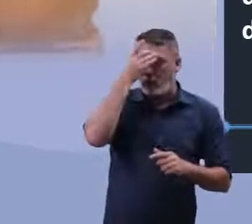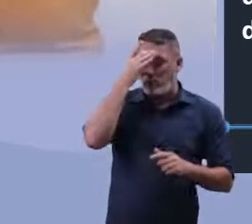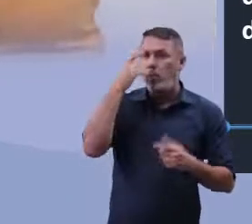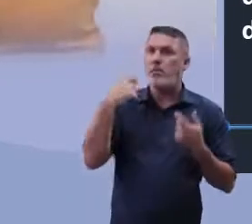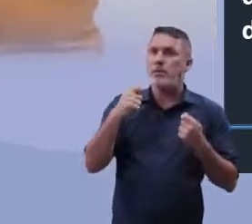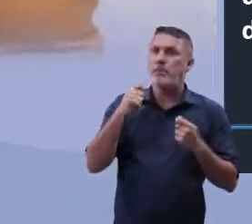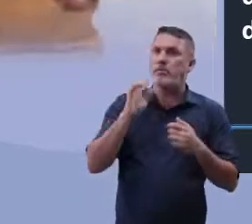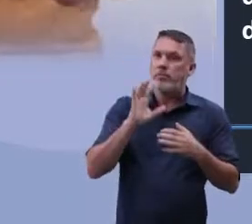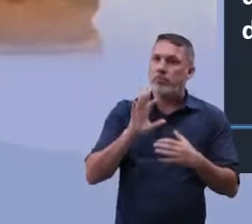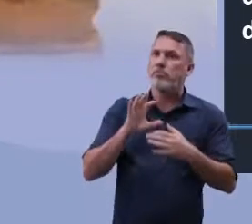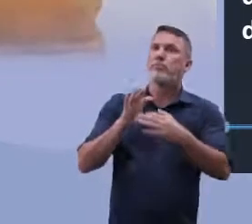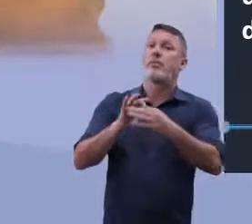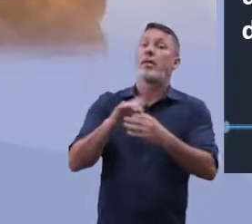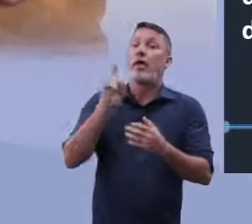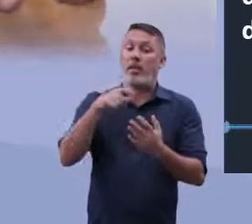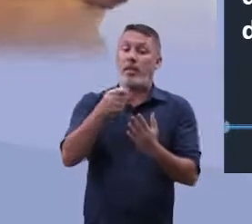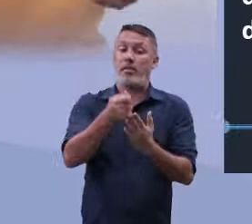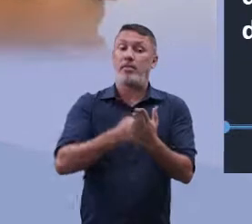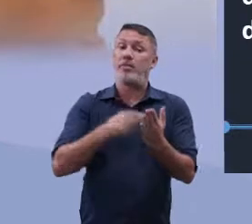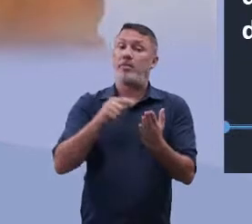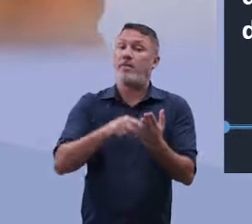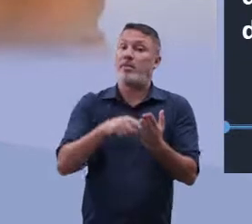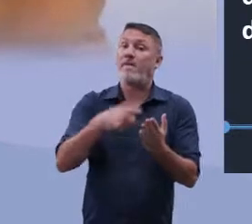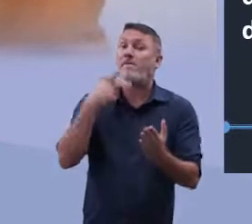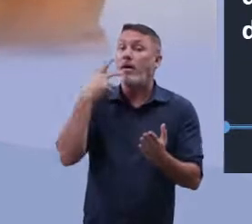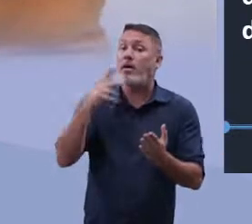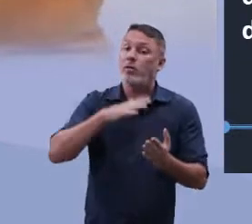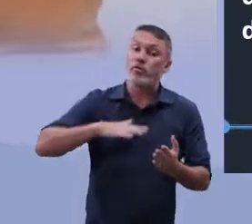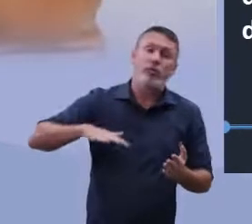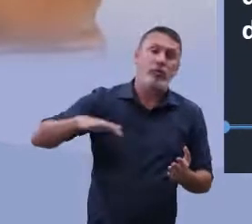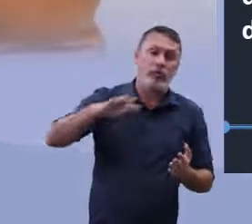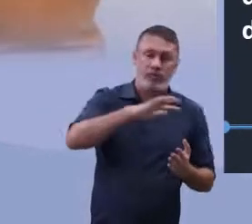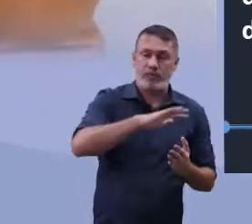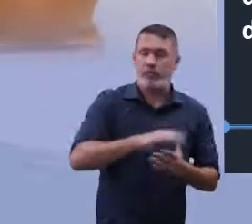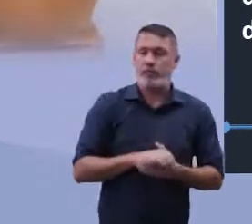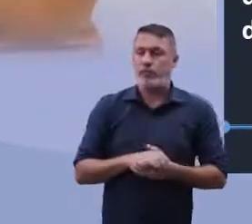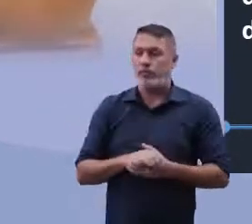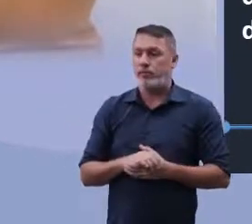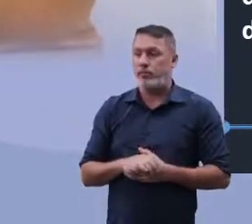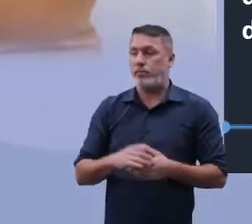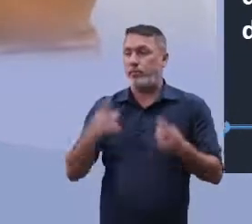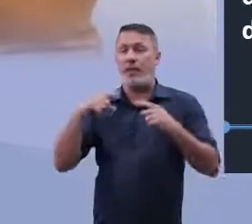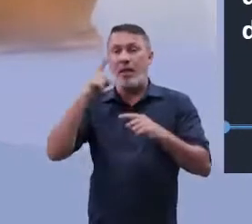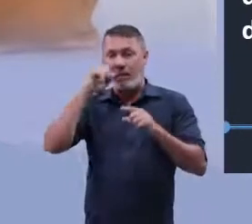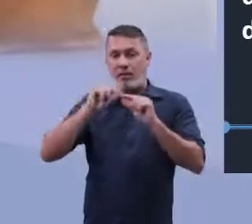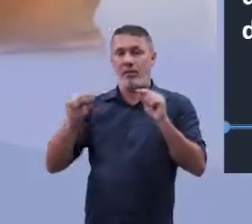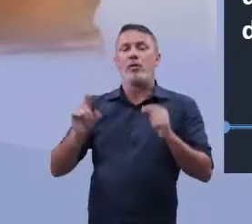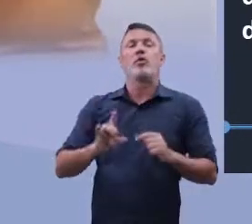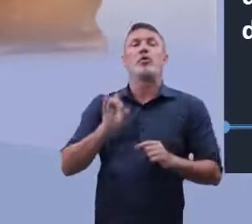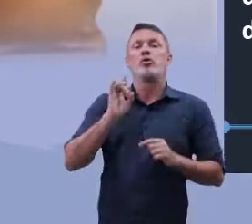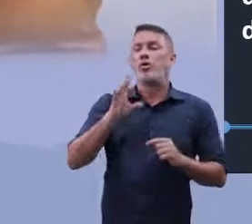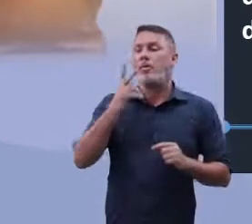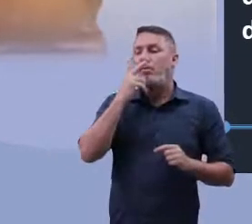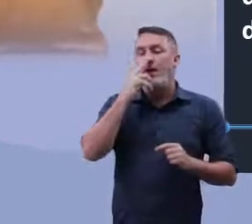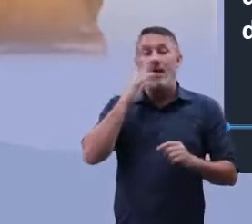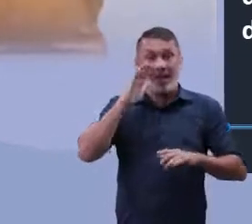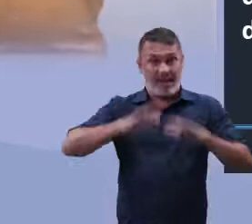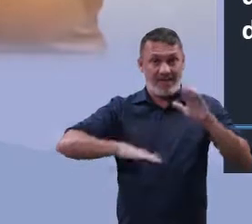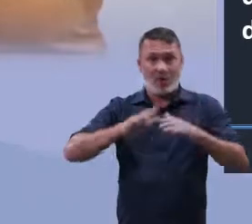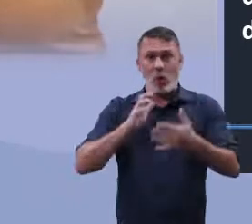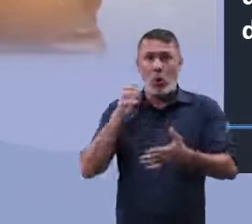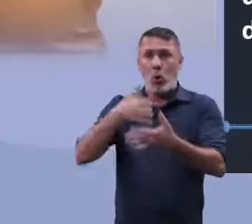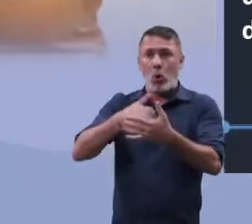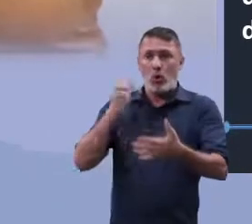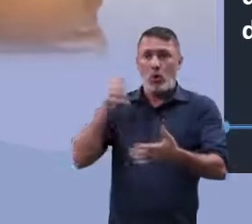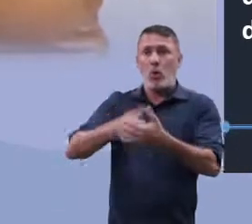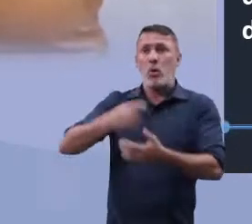então nós temos que tratar na nossa redação nesse aspecto, né? Pratica-se o consumismo simplesmente por se comparar aos